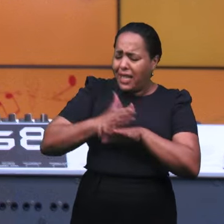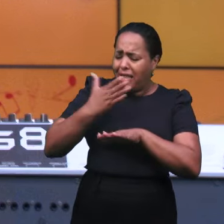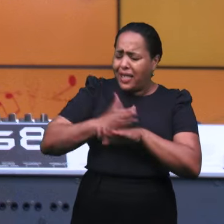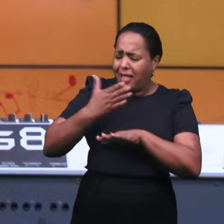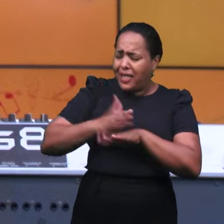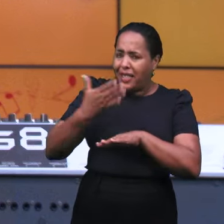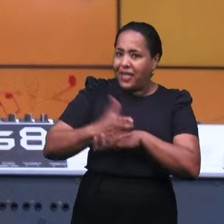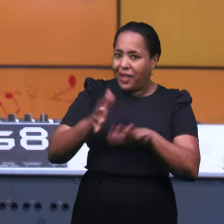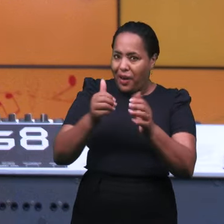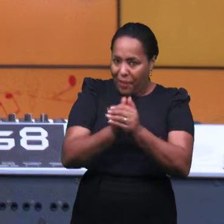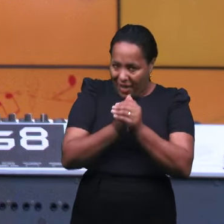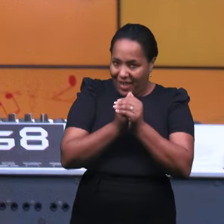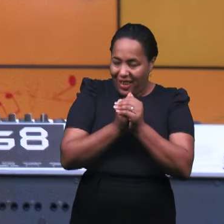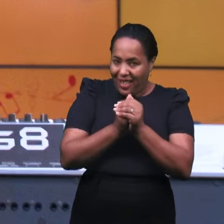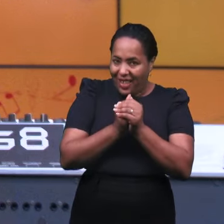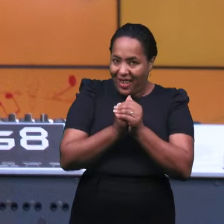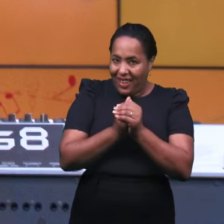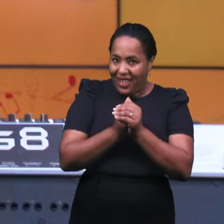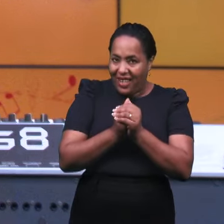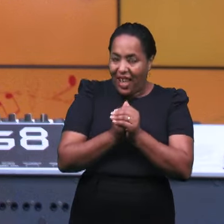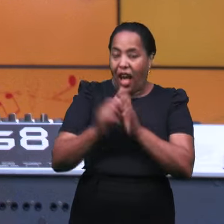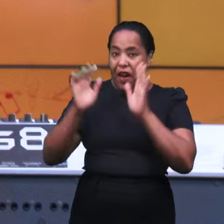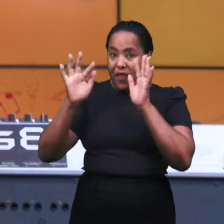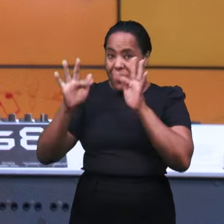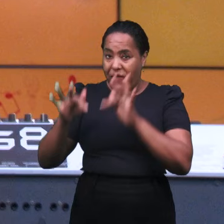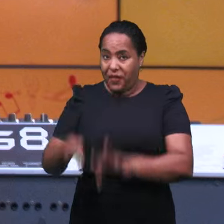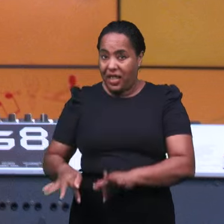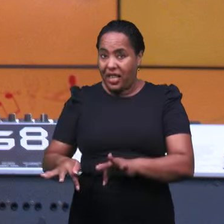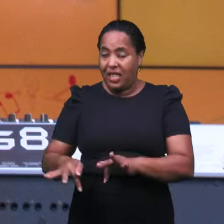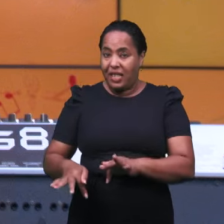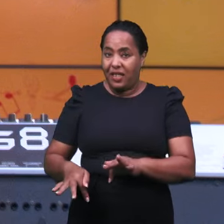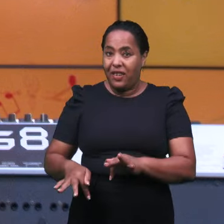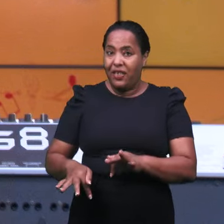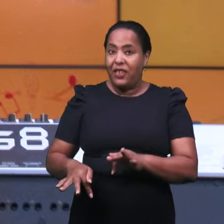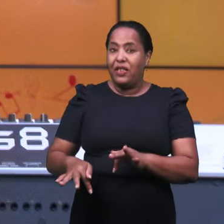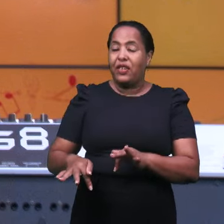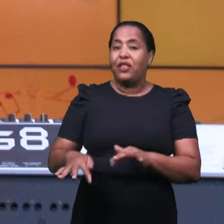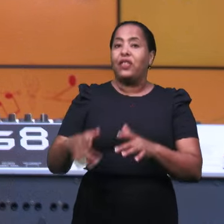bastante, amém? E essa finalização será no